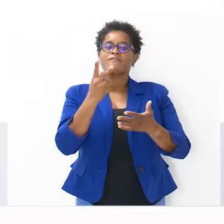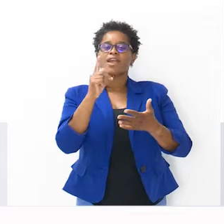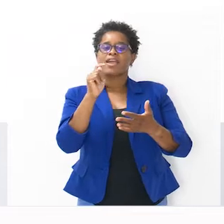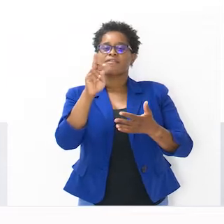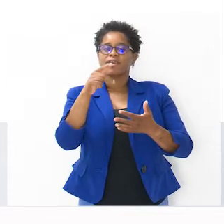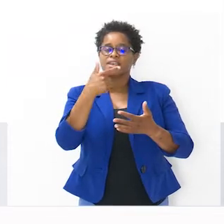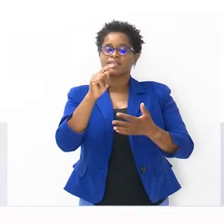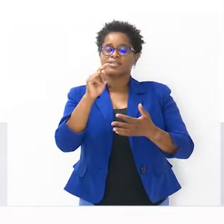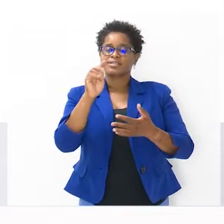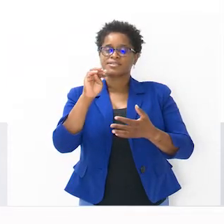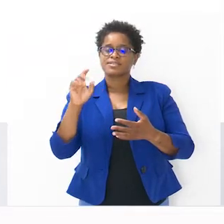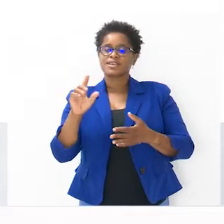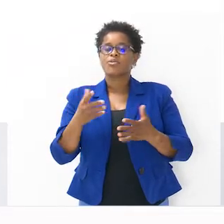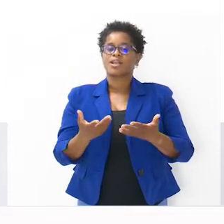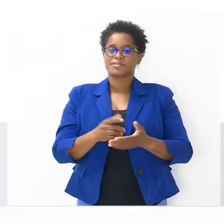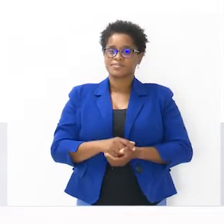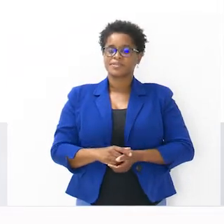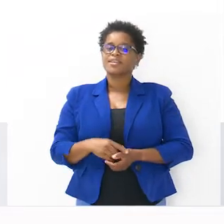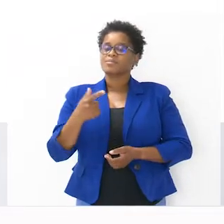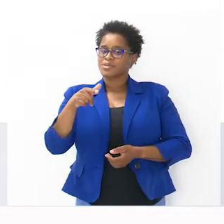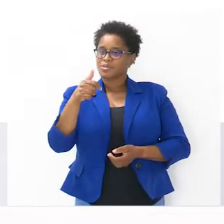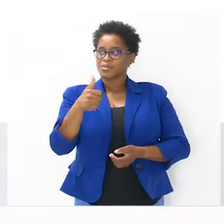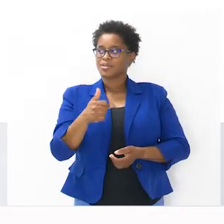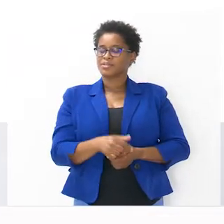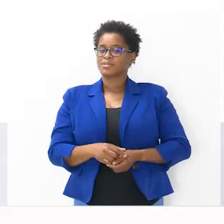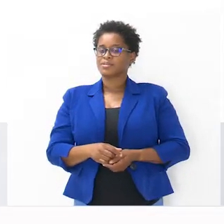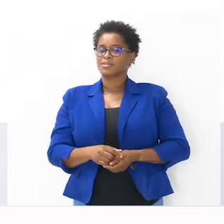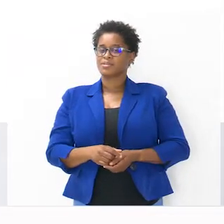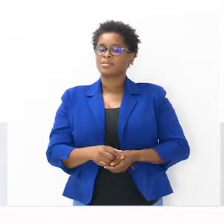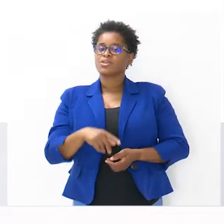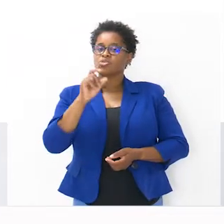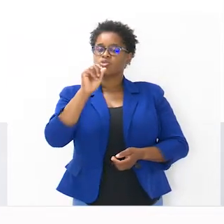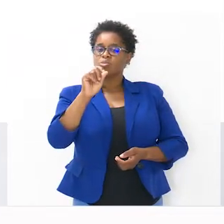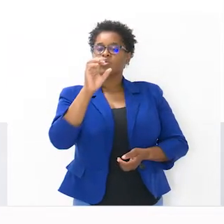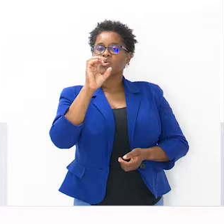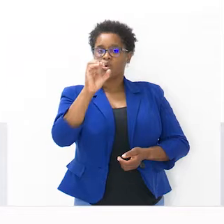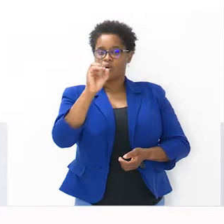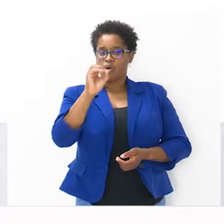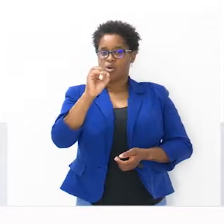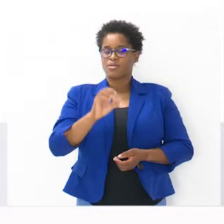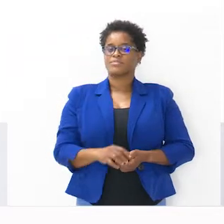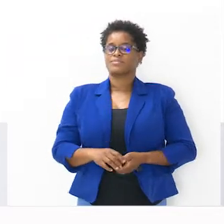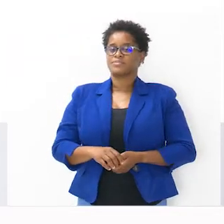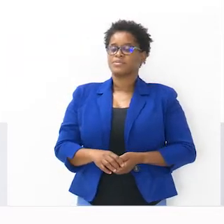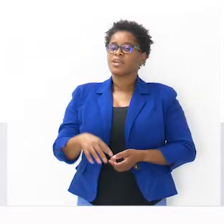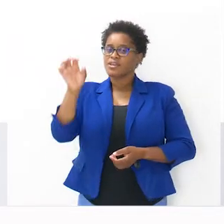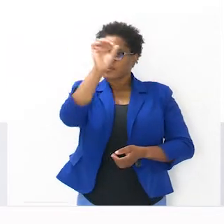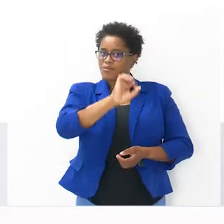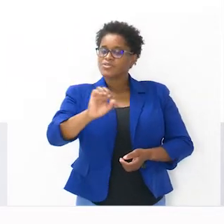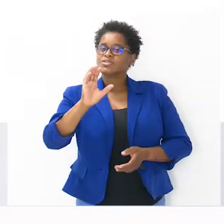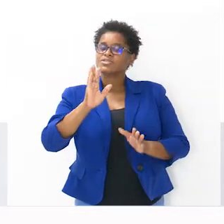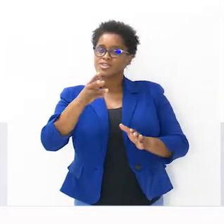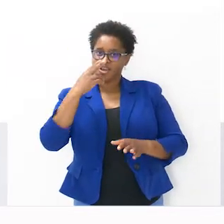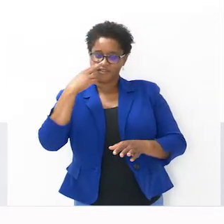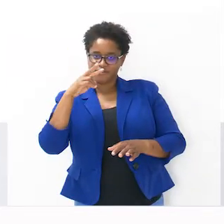vértice? Muito bem, tem vértice no ponto O. E vocês já viram aqui